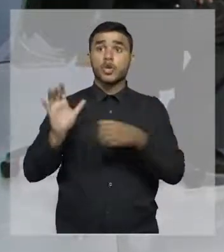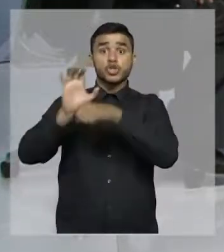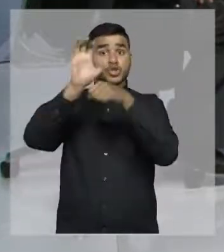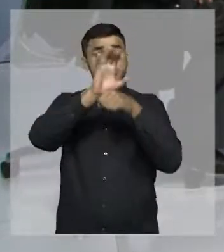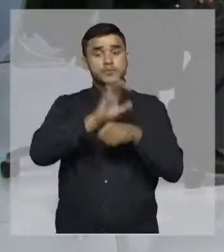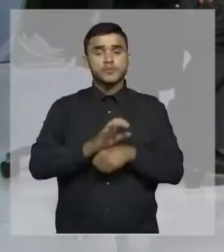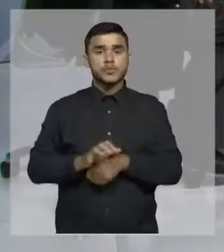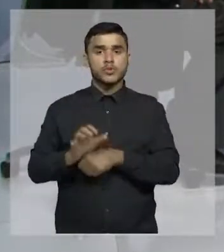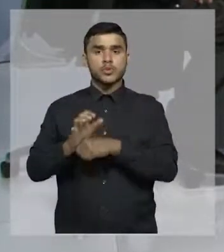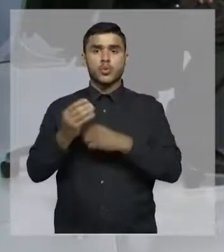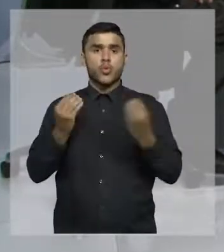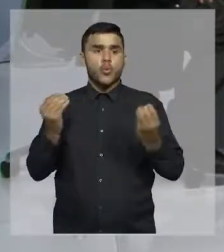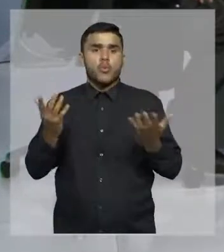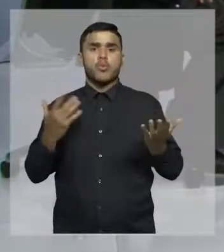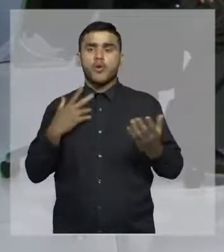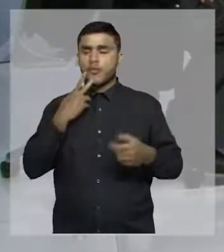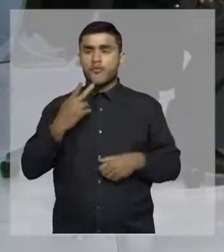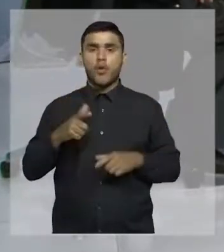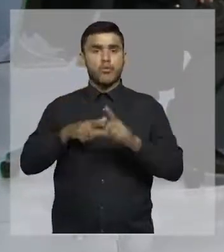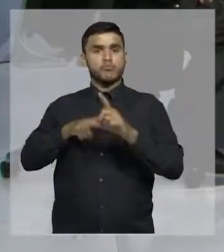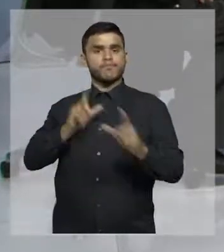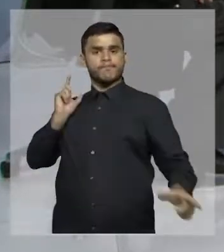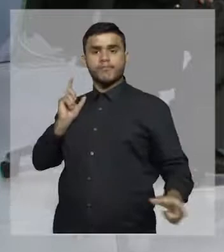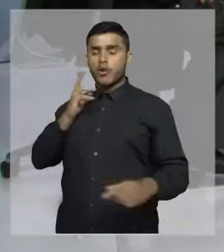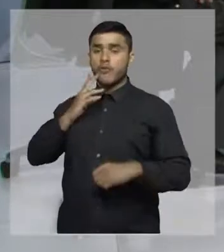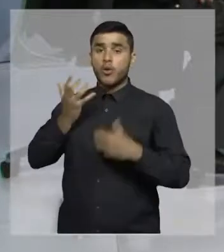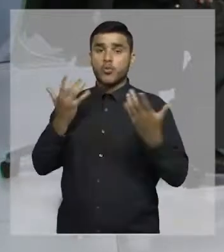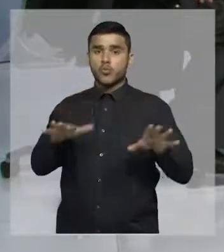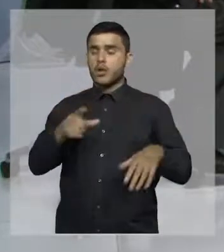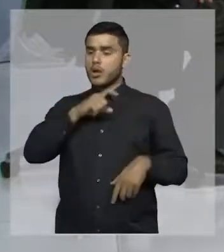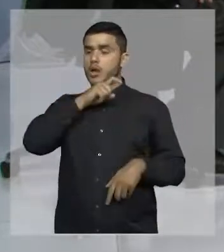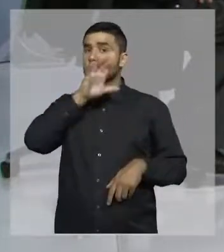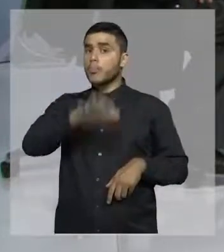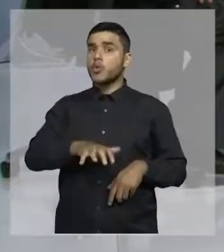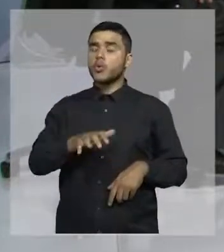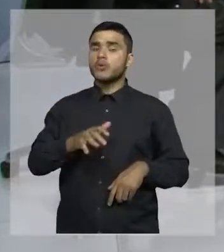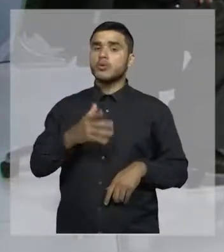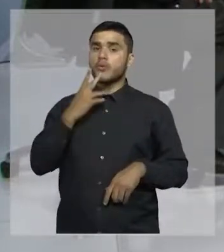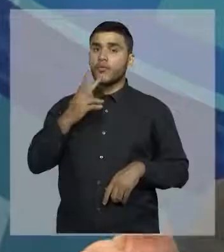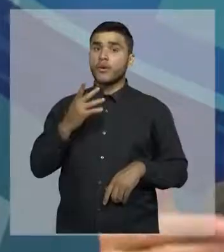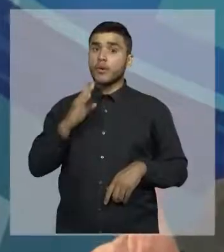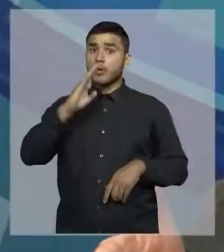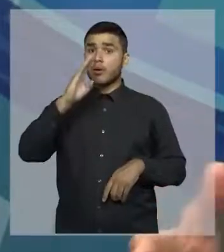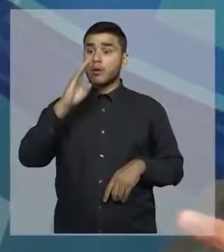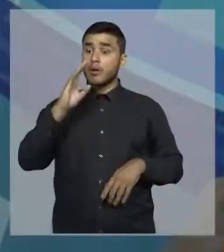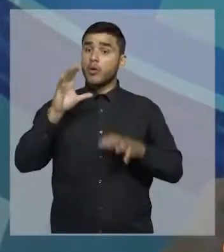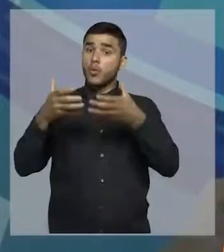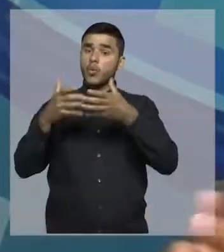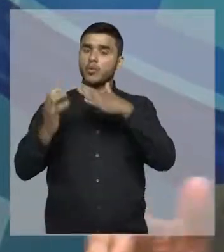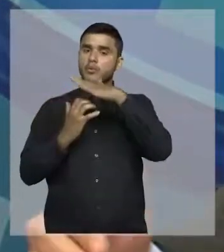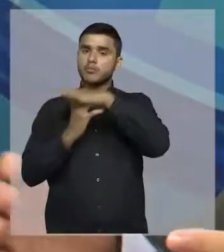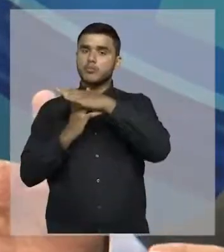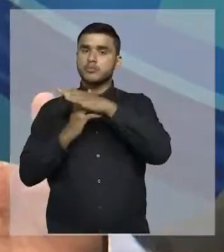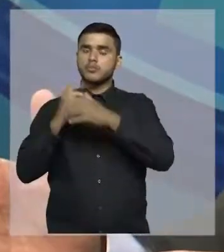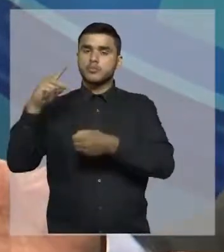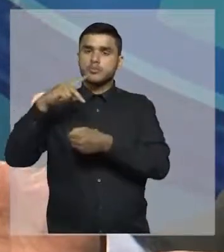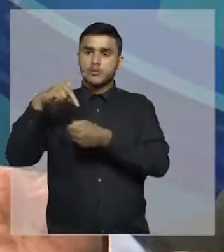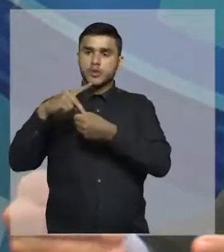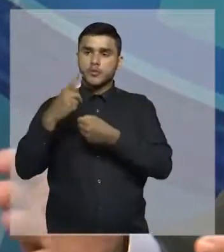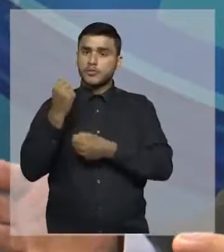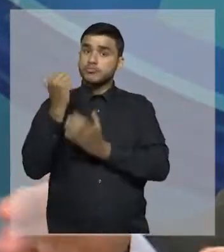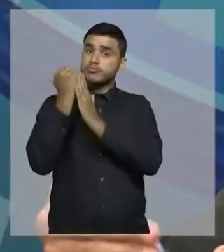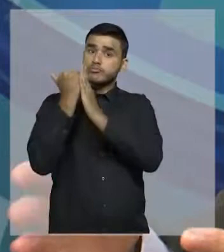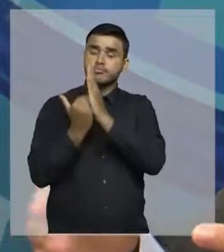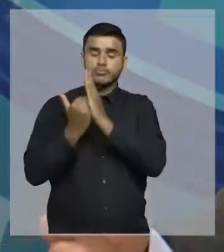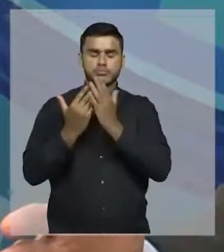renunciar à receita tributária, e a Petrobras não pode renunciar às receitas de preço, e